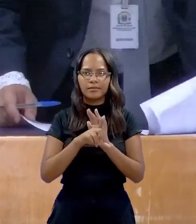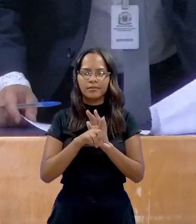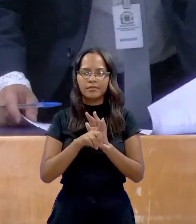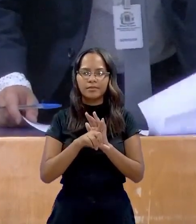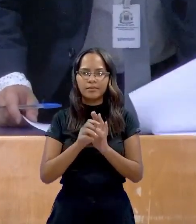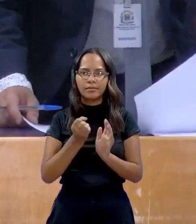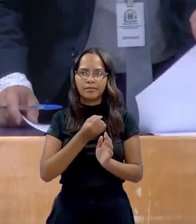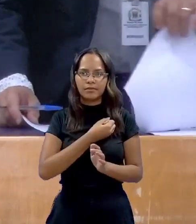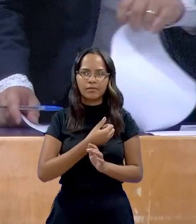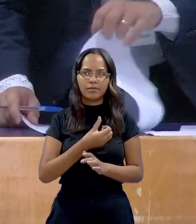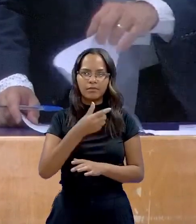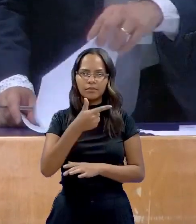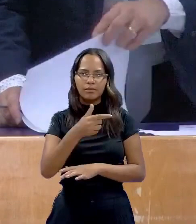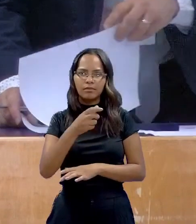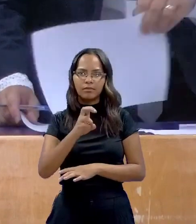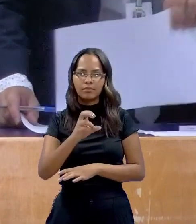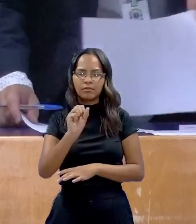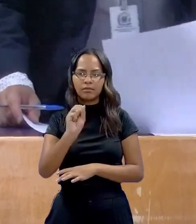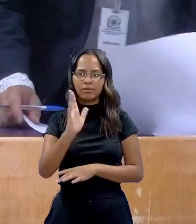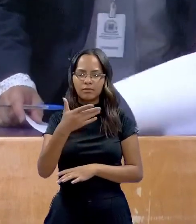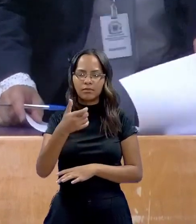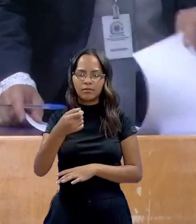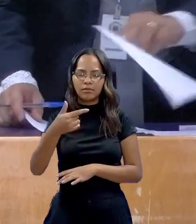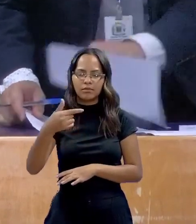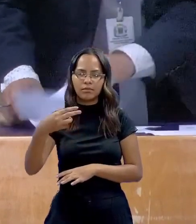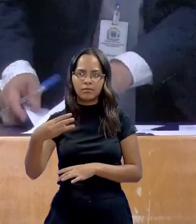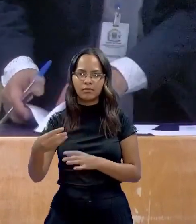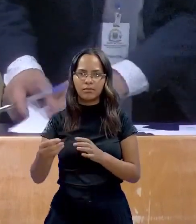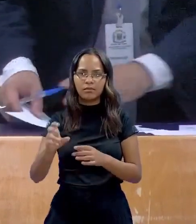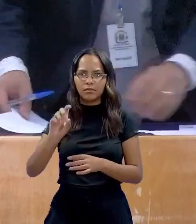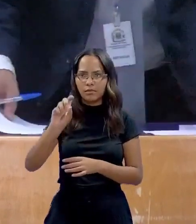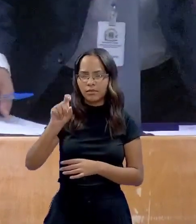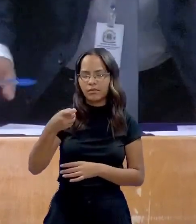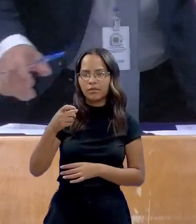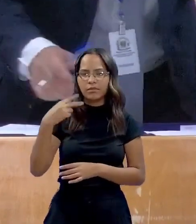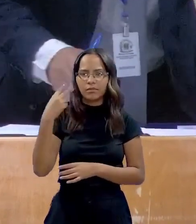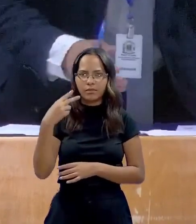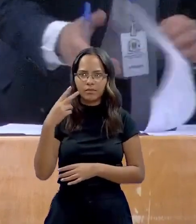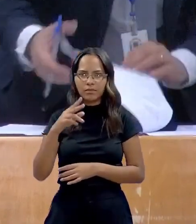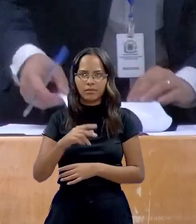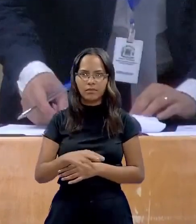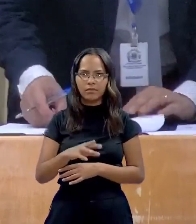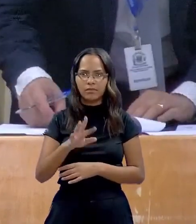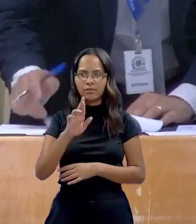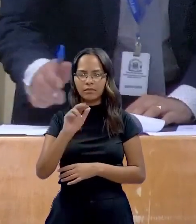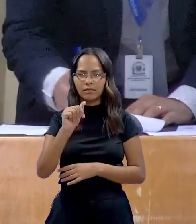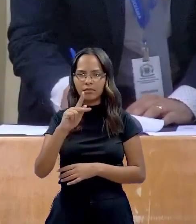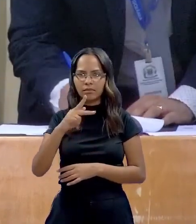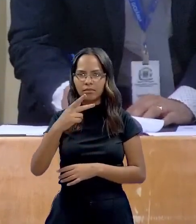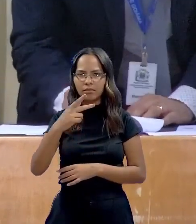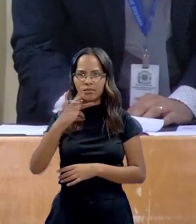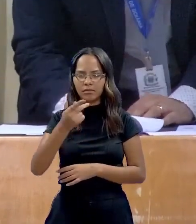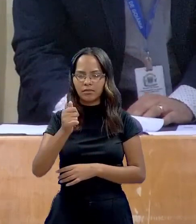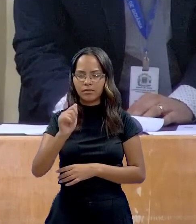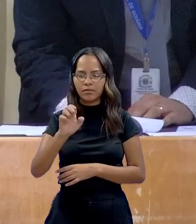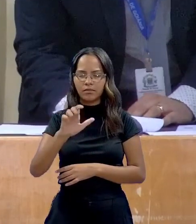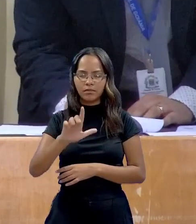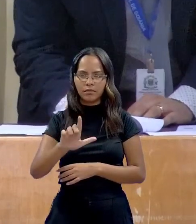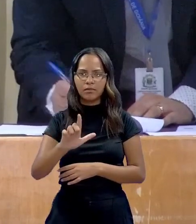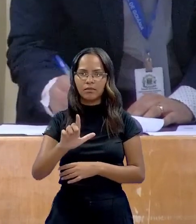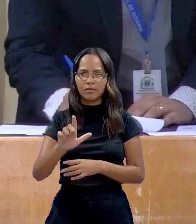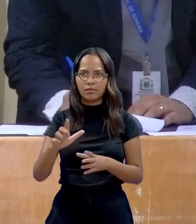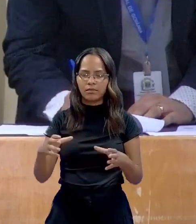número 258/2023, de autoria do ex-vereador Rafael da Saúde, que denomina o Centro Municipal de Educação